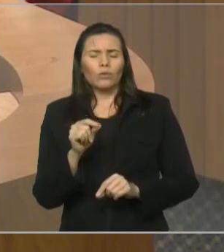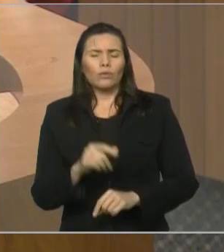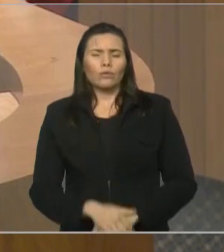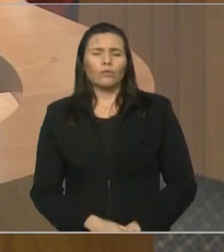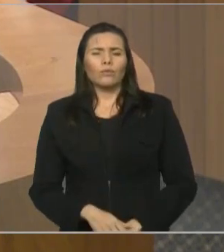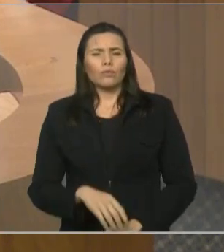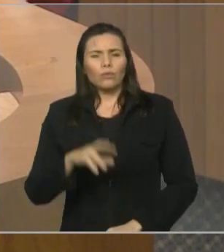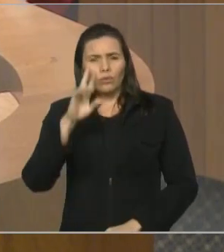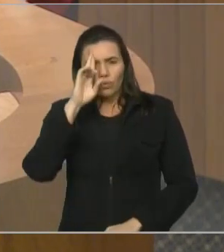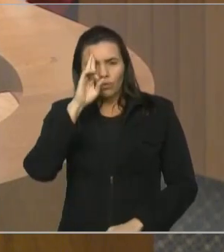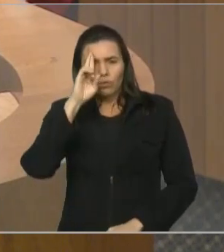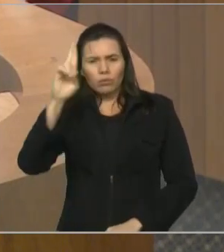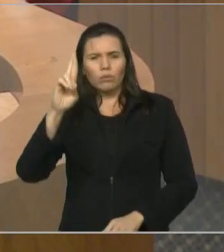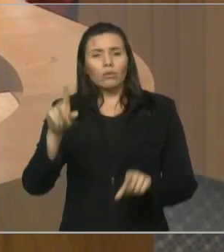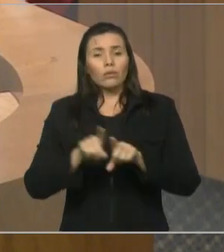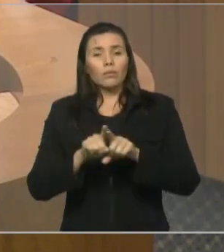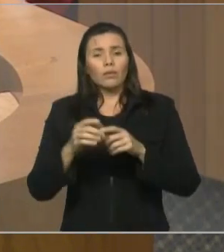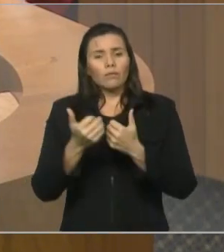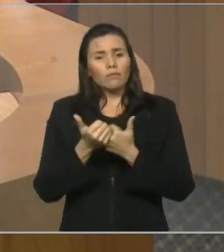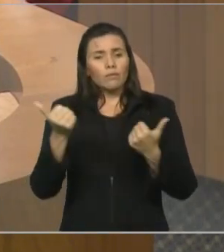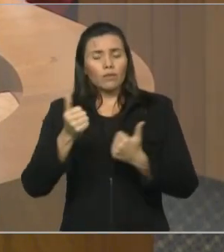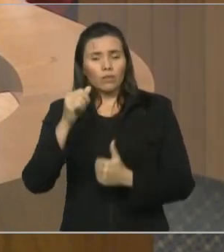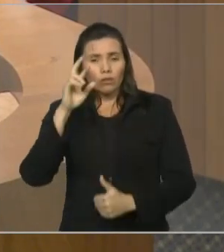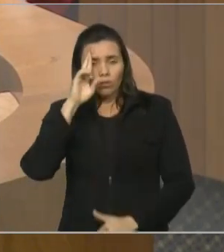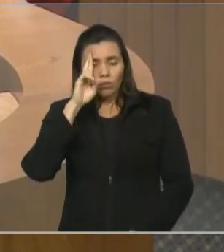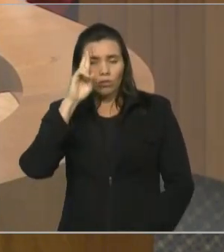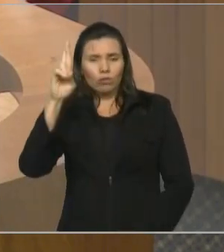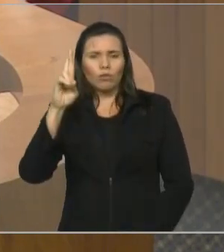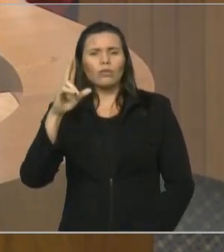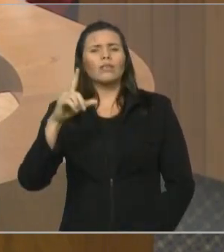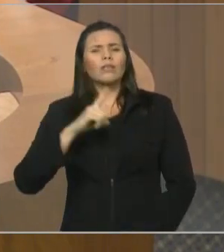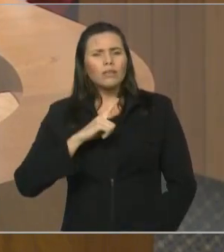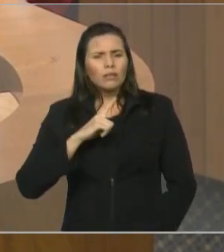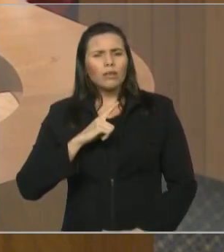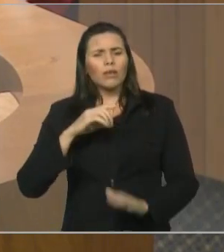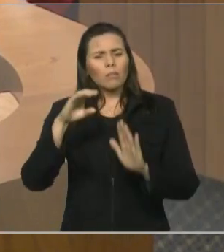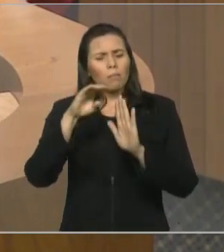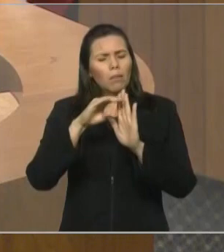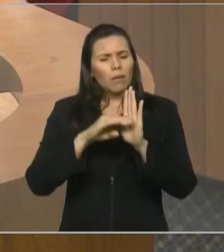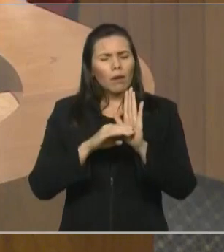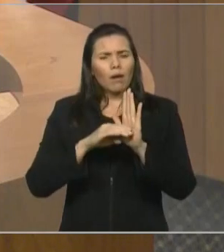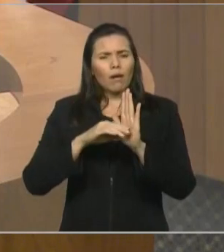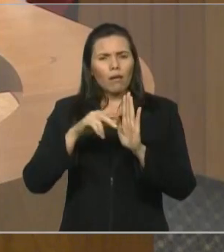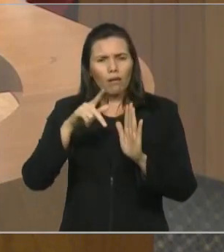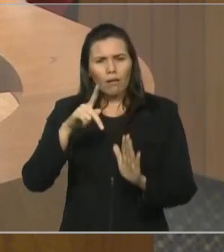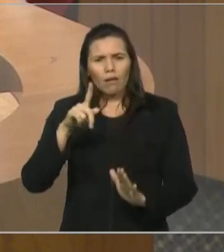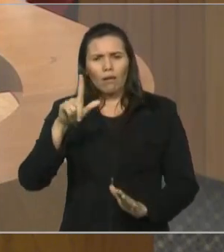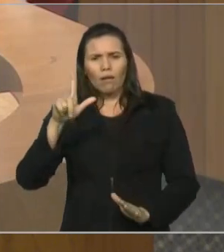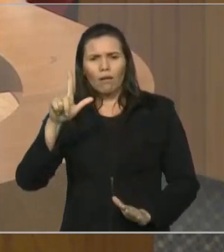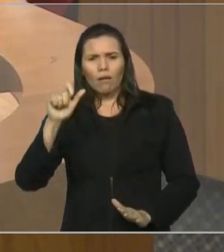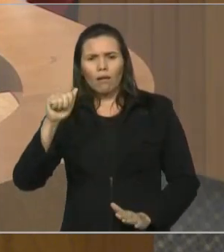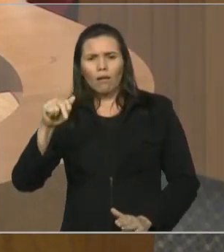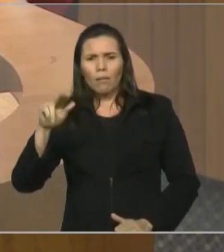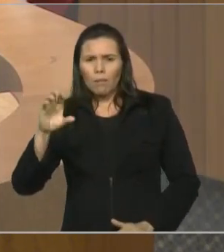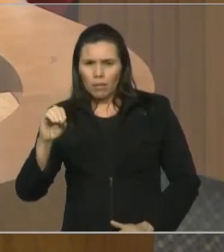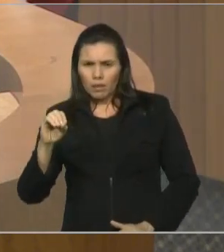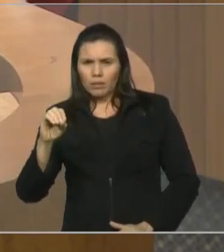do Plano Municipal de Educação e o prefeito está